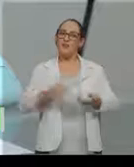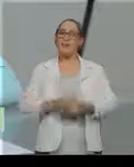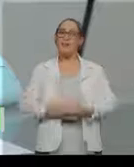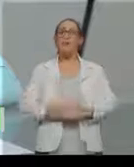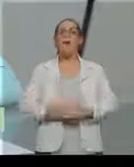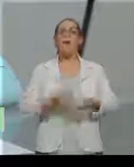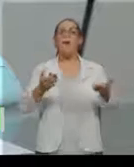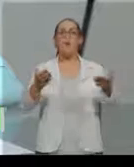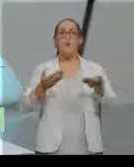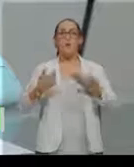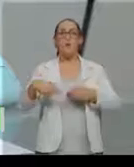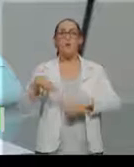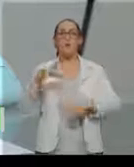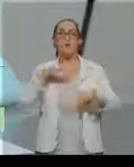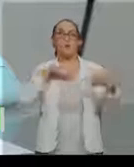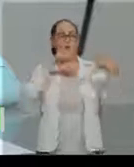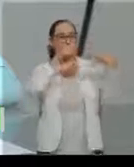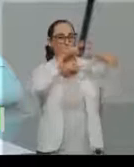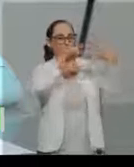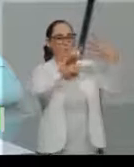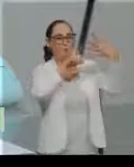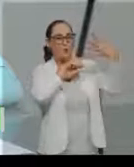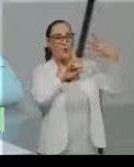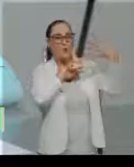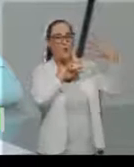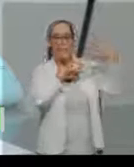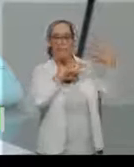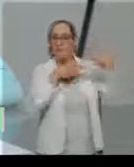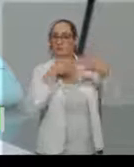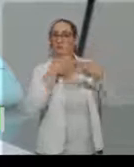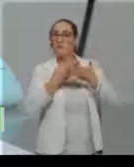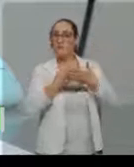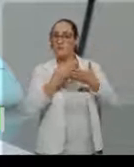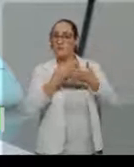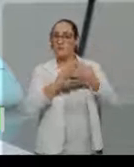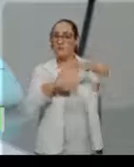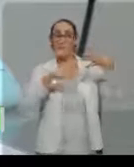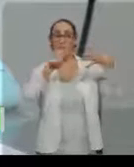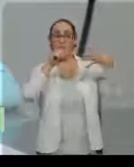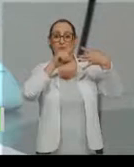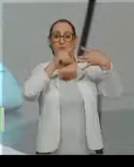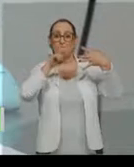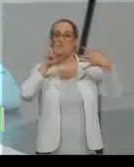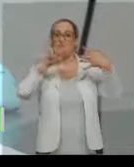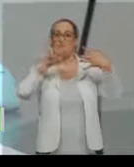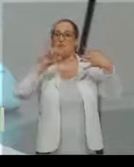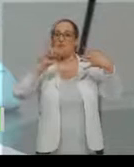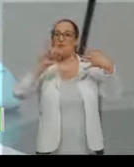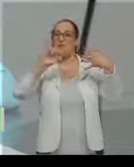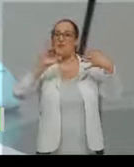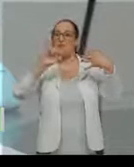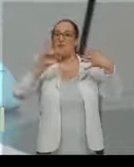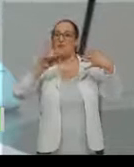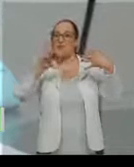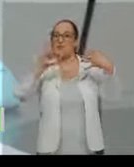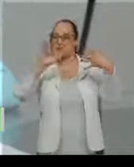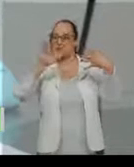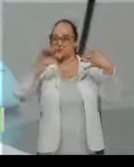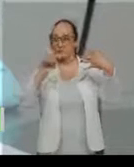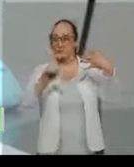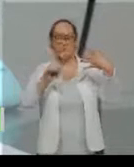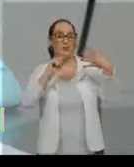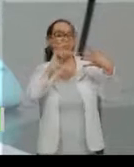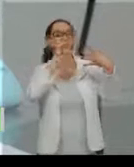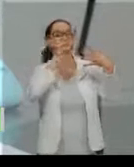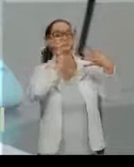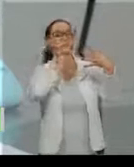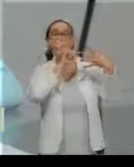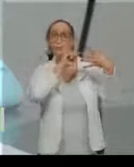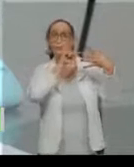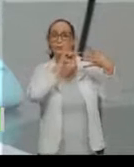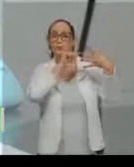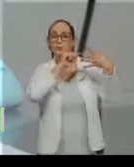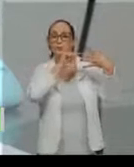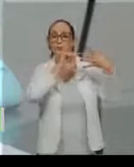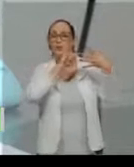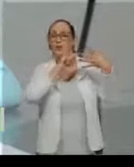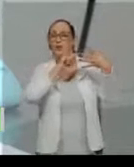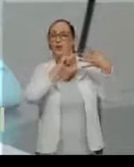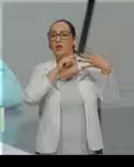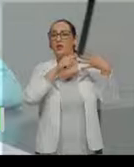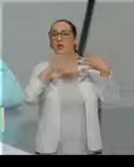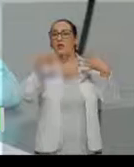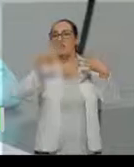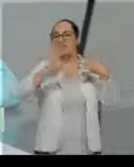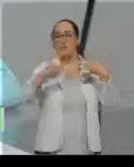tivemos 4 aulas, né? Nossa primeira aula foi sobre racismo e cidadania no Brasil. A segunda aula foi a respeito da